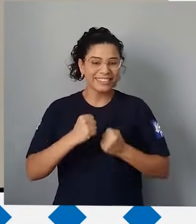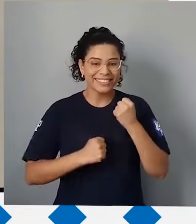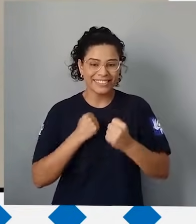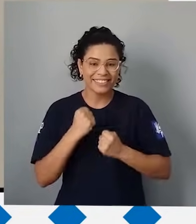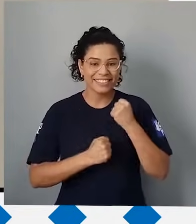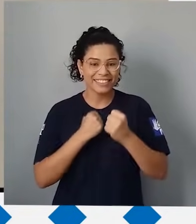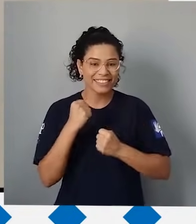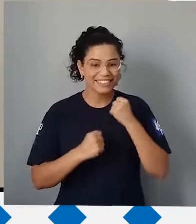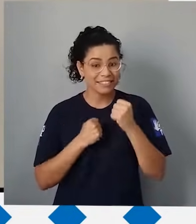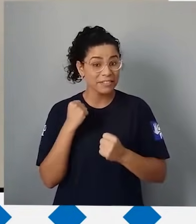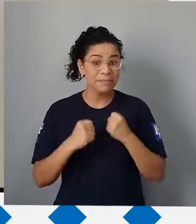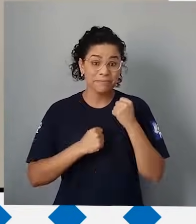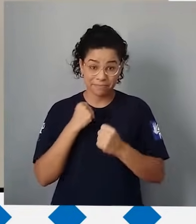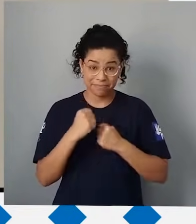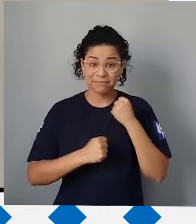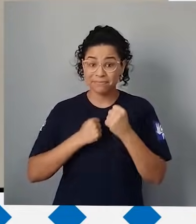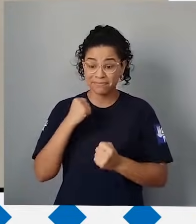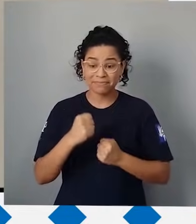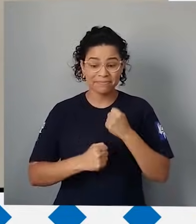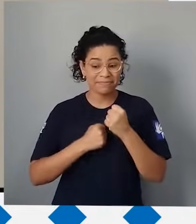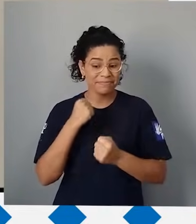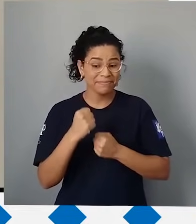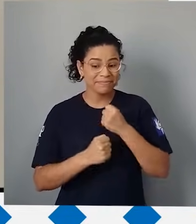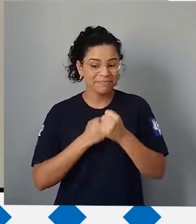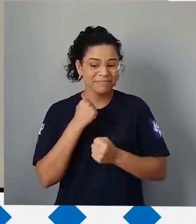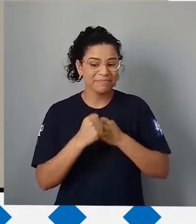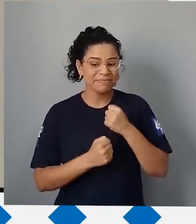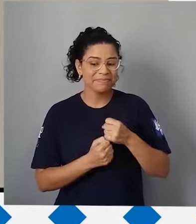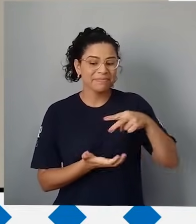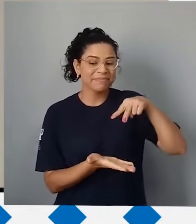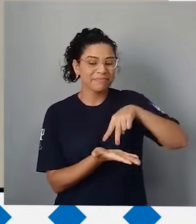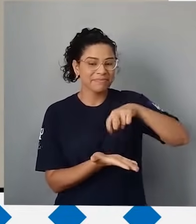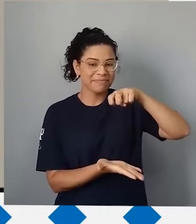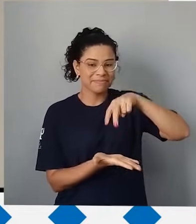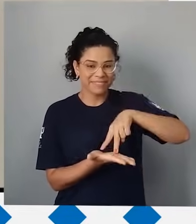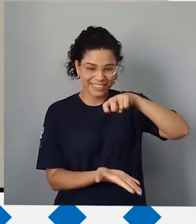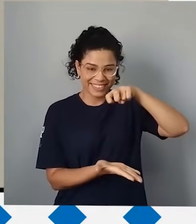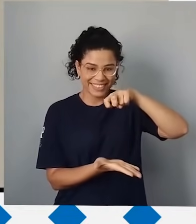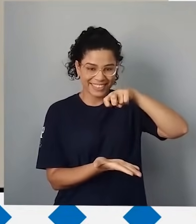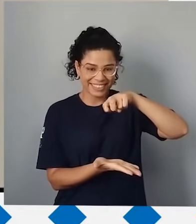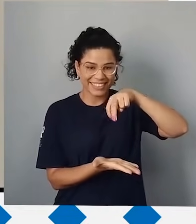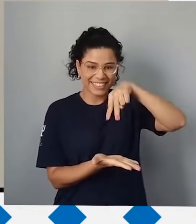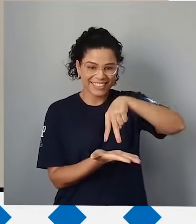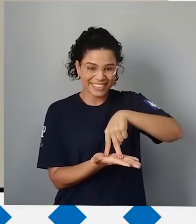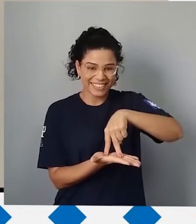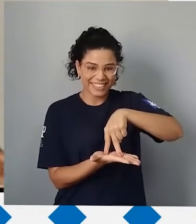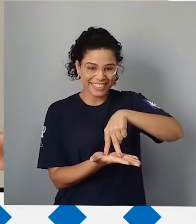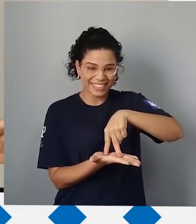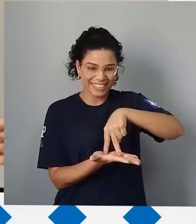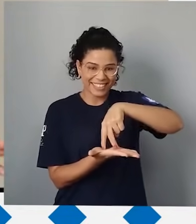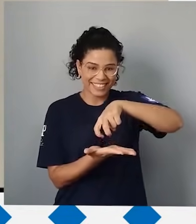Kimbia, kimbia, kimbia. Kimbia, kimbia, kimbia. Ruka, ruka, ruka,